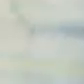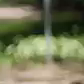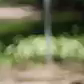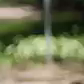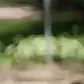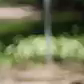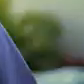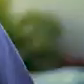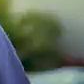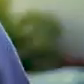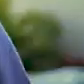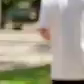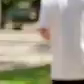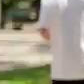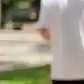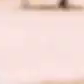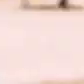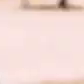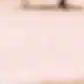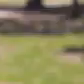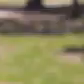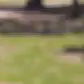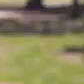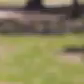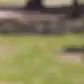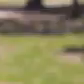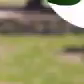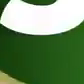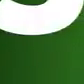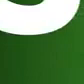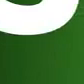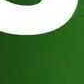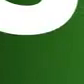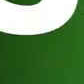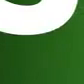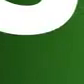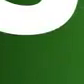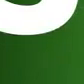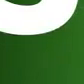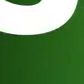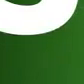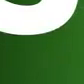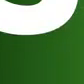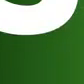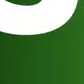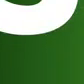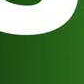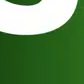É hora do programa de quem tá junto com Porto Alegre. É hora de Melo 15.